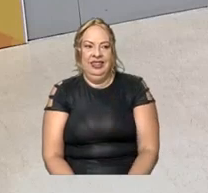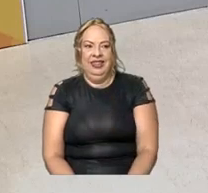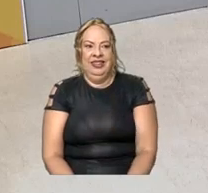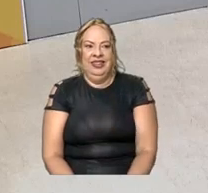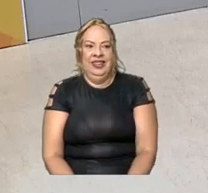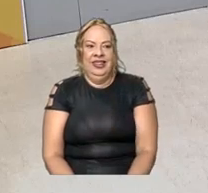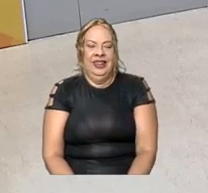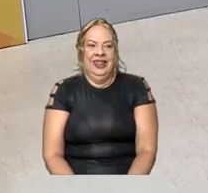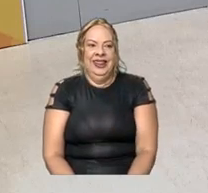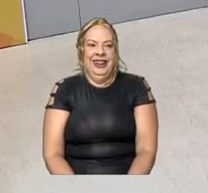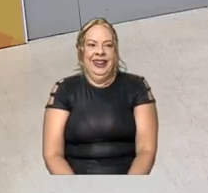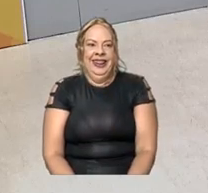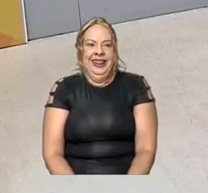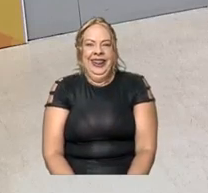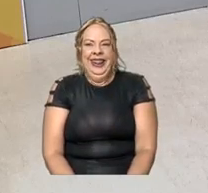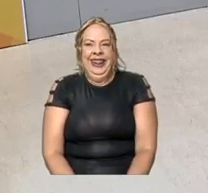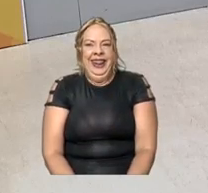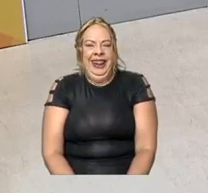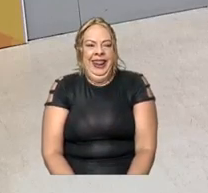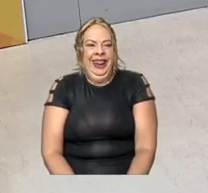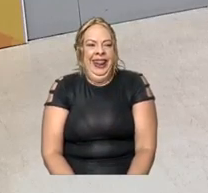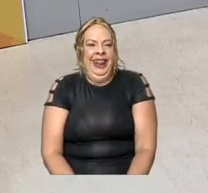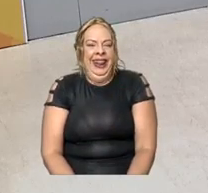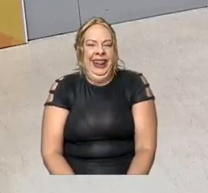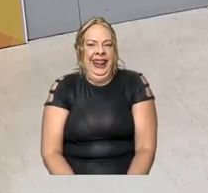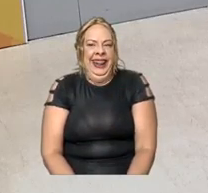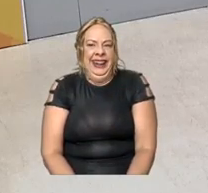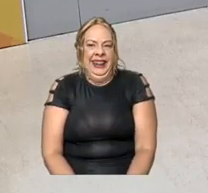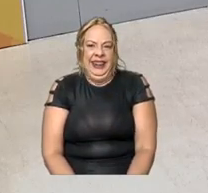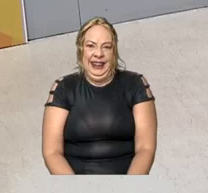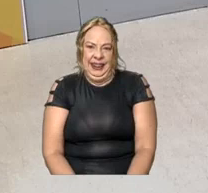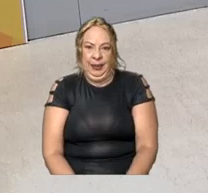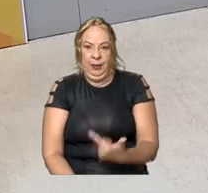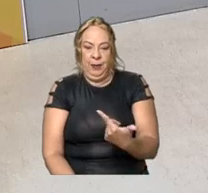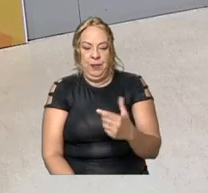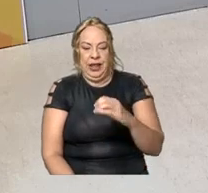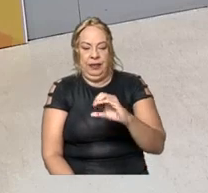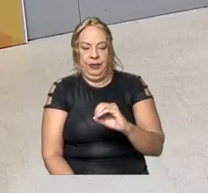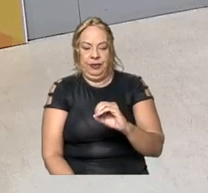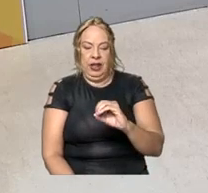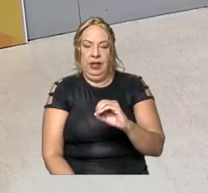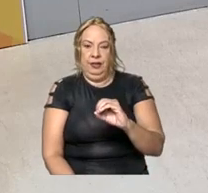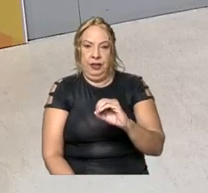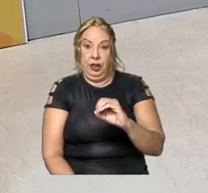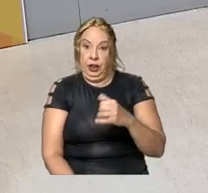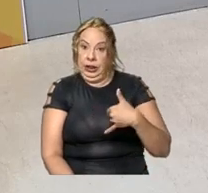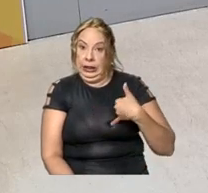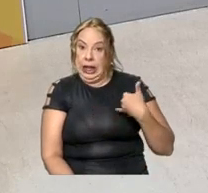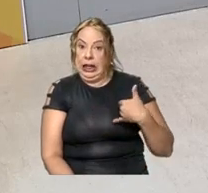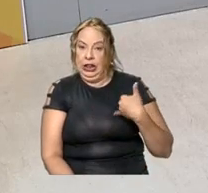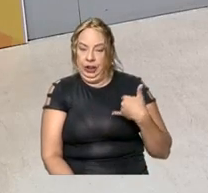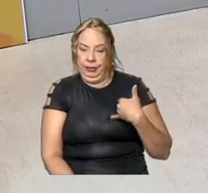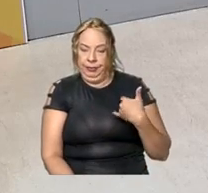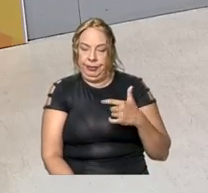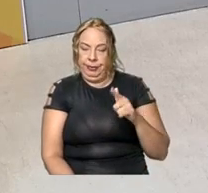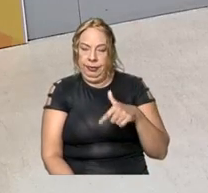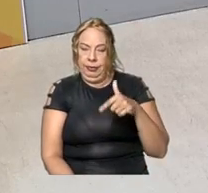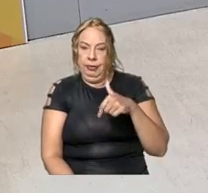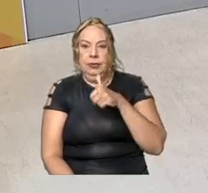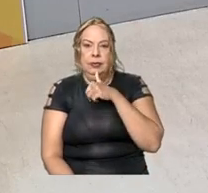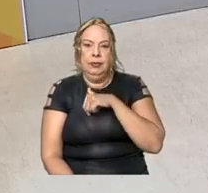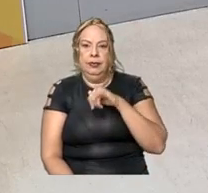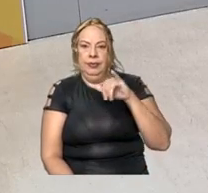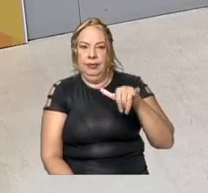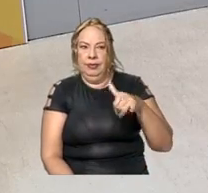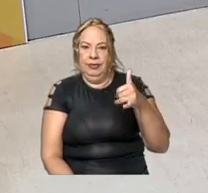Vamos lá, 20. 20, a idade que a Jaque vai fazer. 17 é o dia